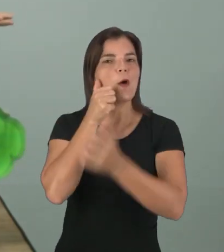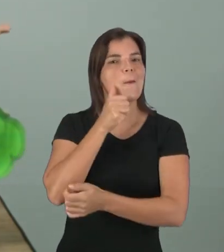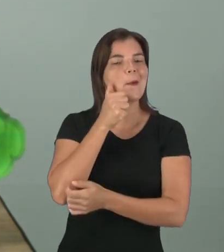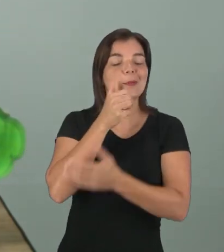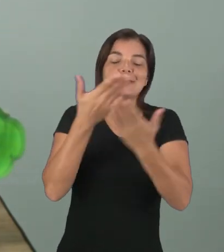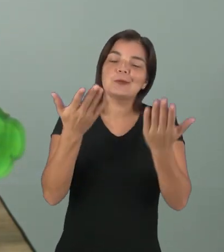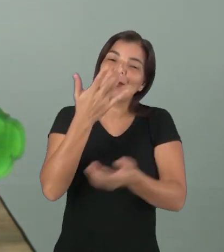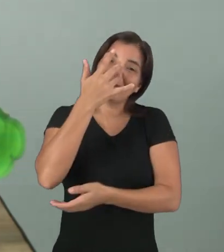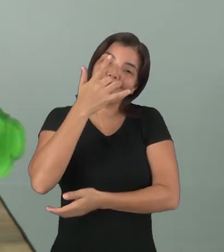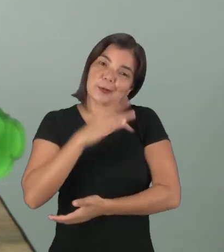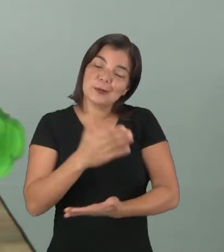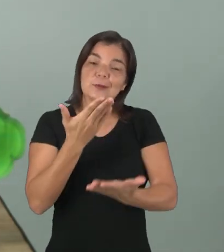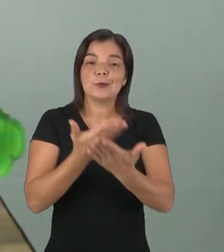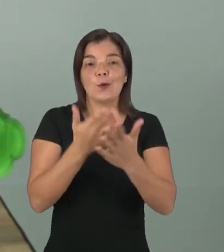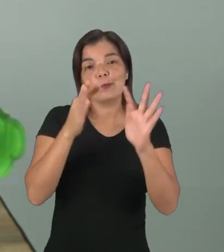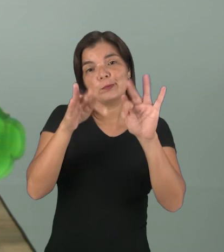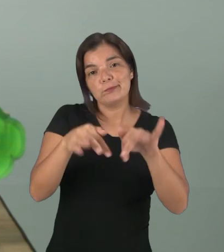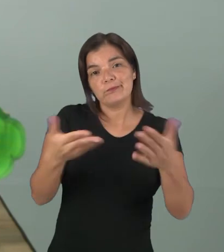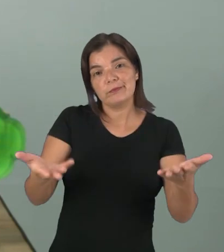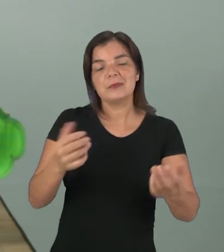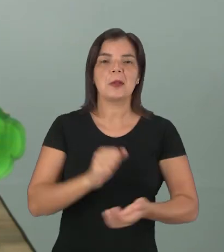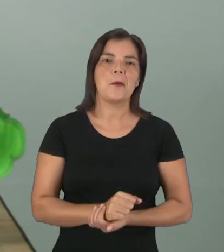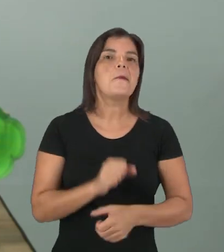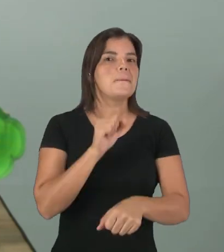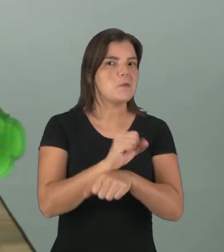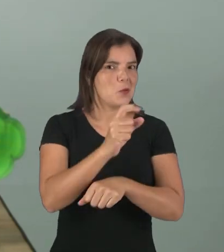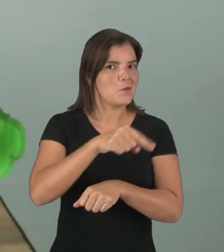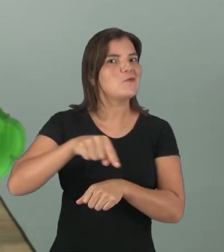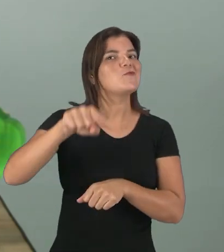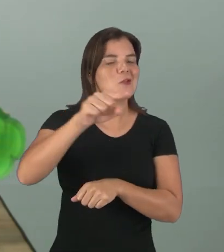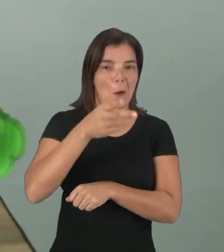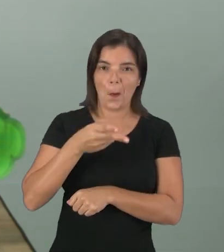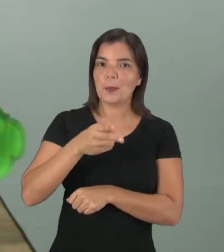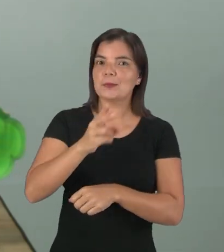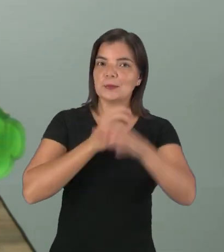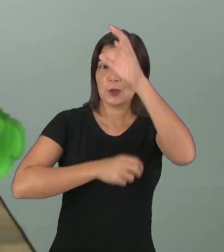é isso, crianças, a nossa aula está chegando ao fim. Eu espero vocês para